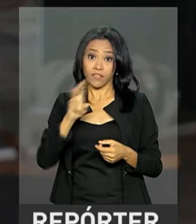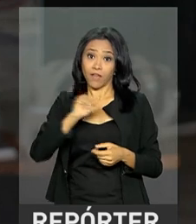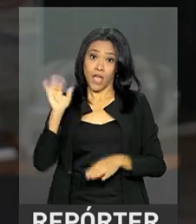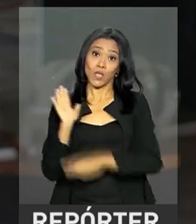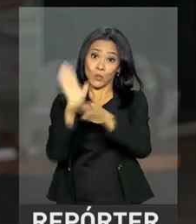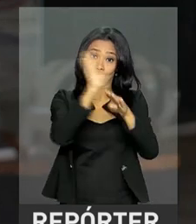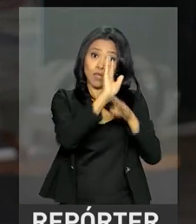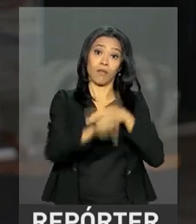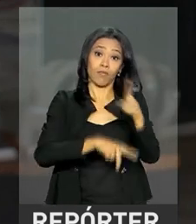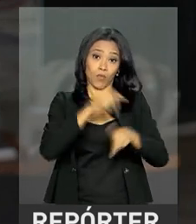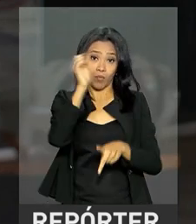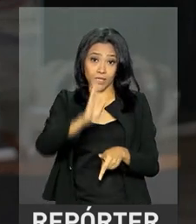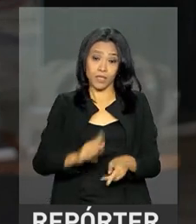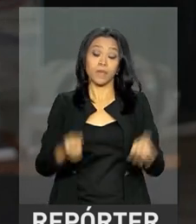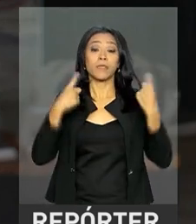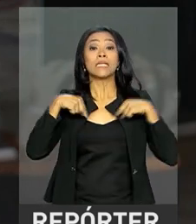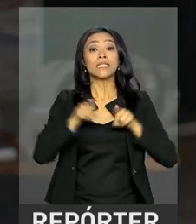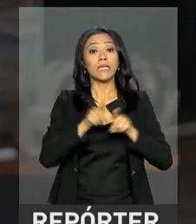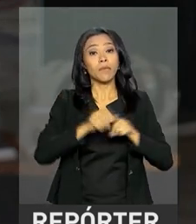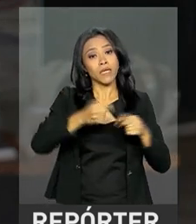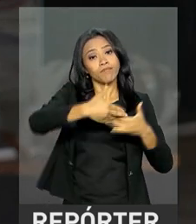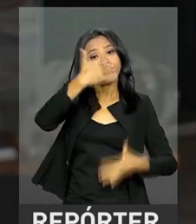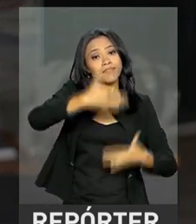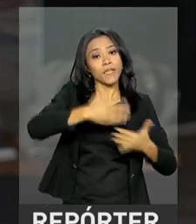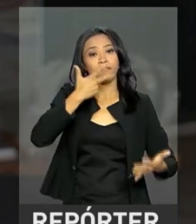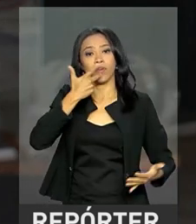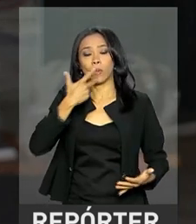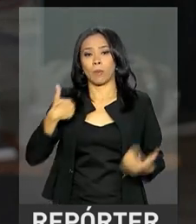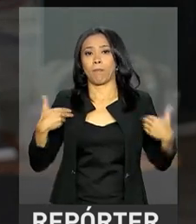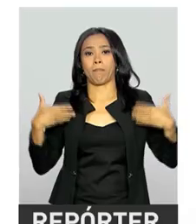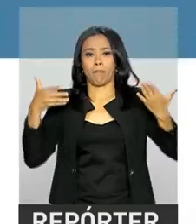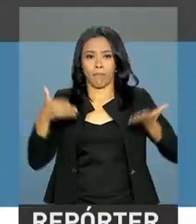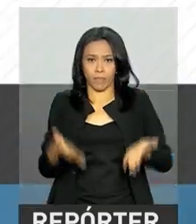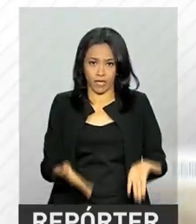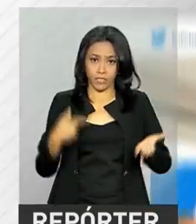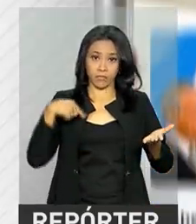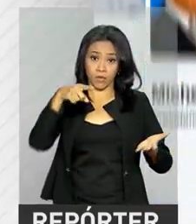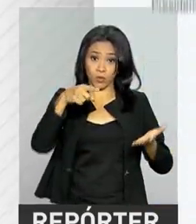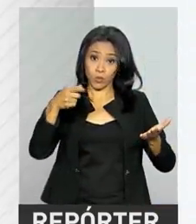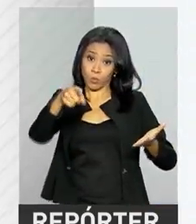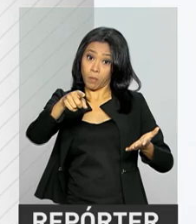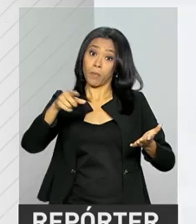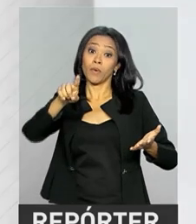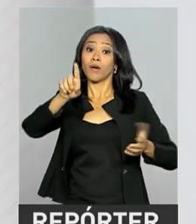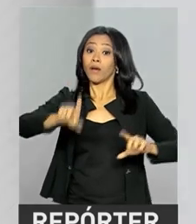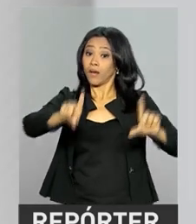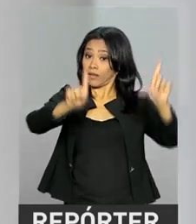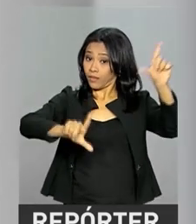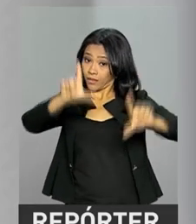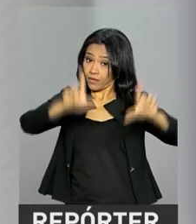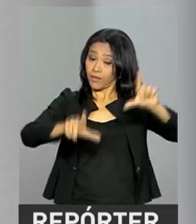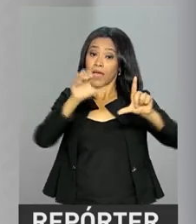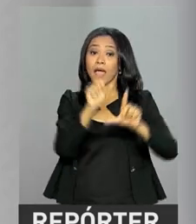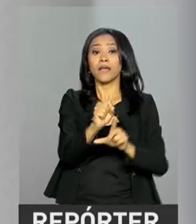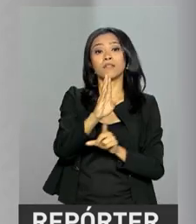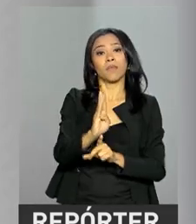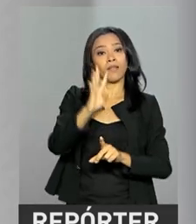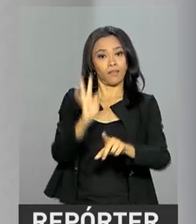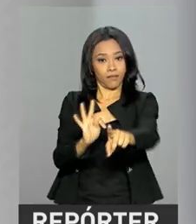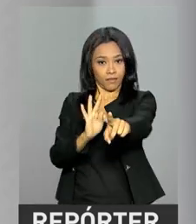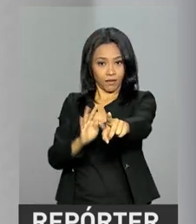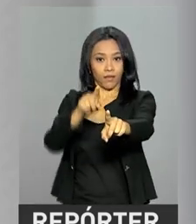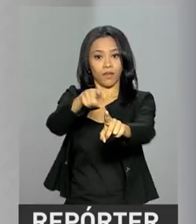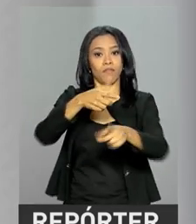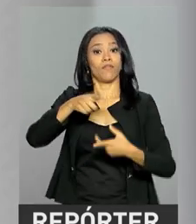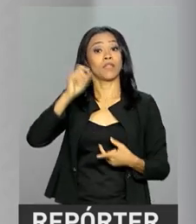rede social, o presidente falou sobre a sua participação em um programa de políticas do SBT. A entrevista foi exibida